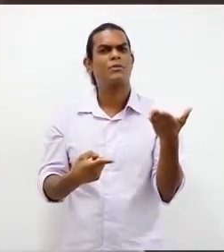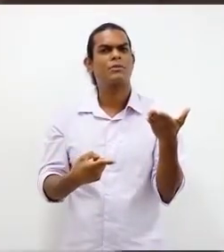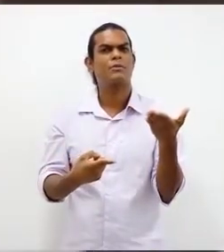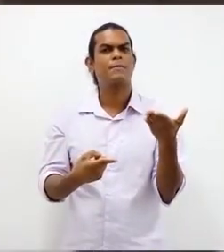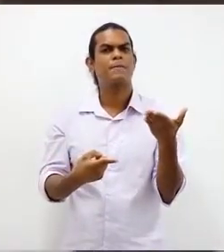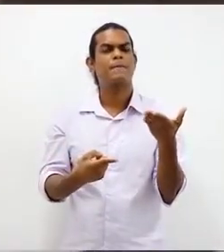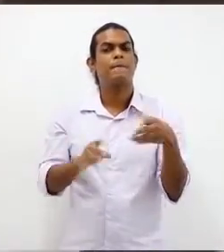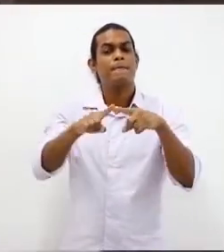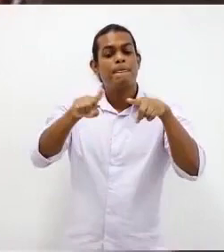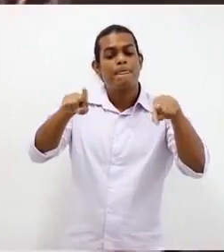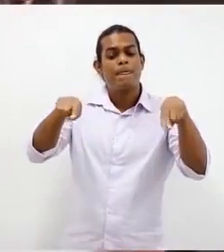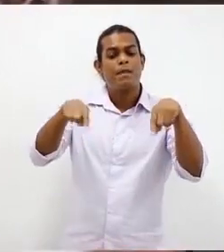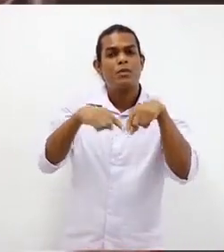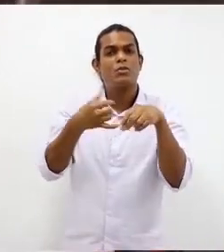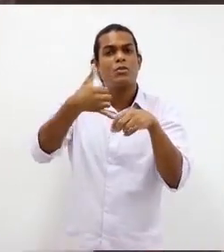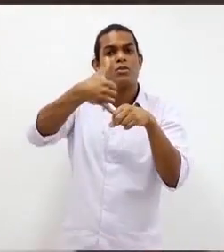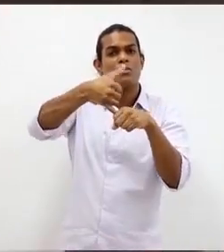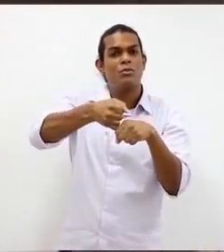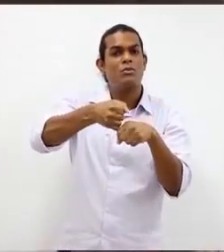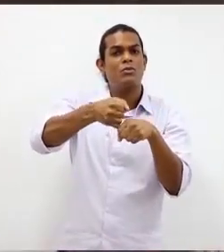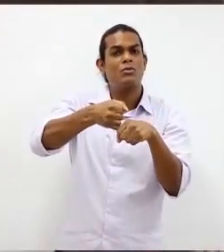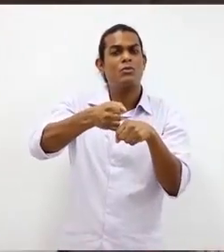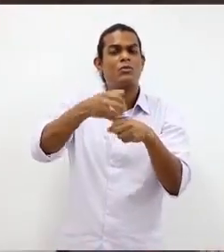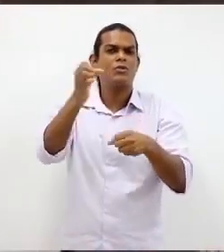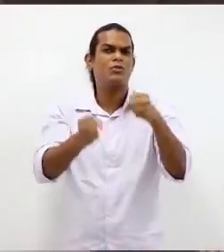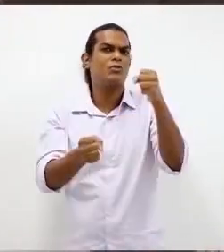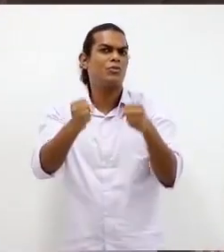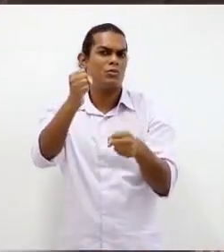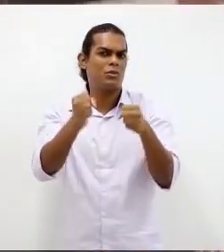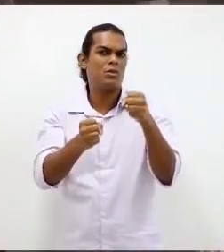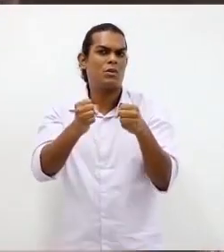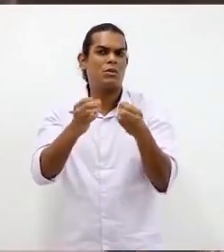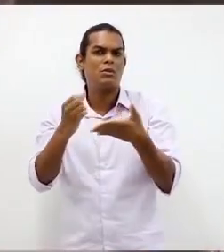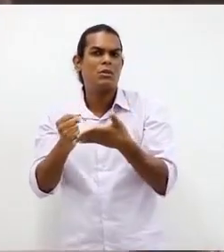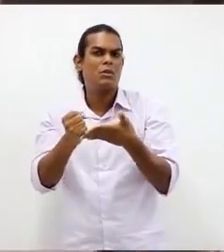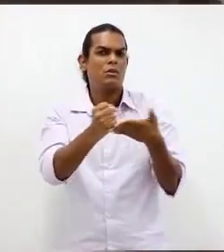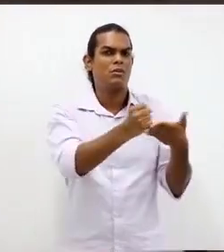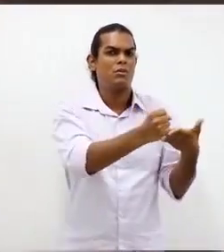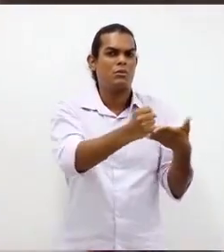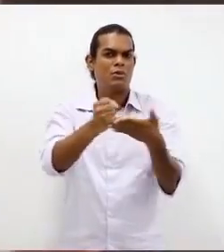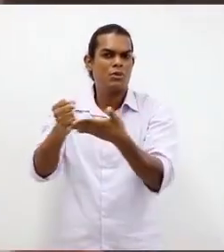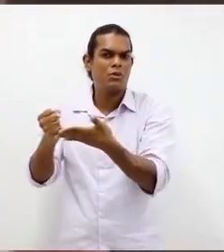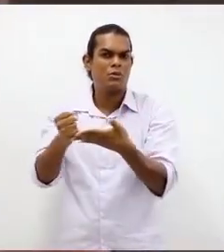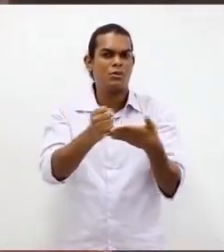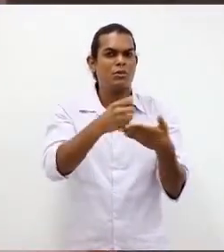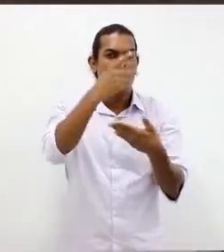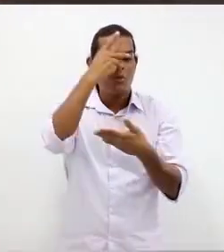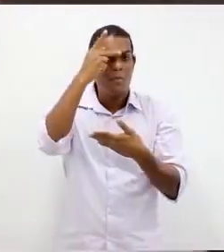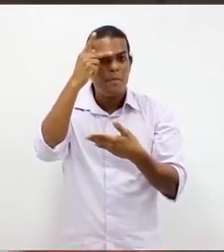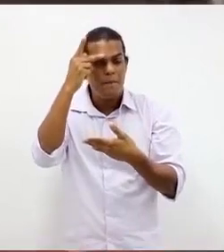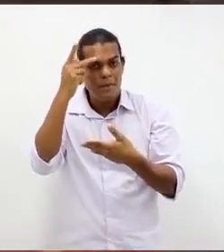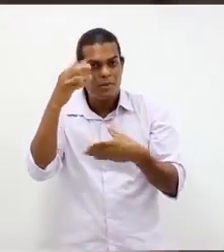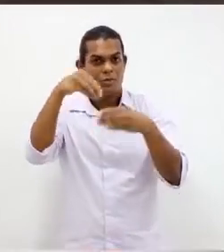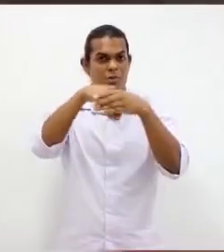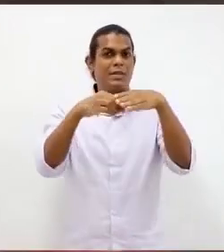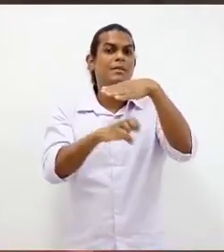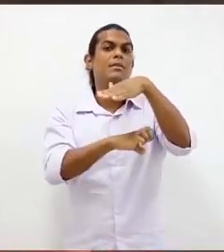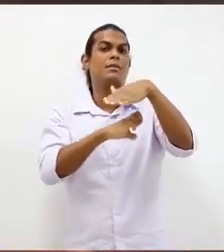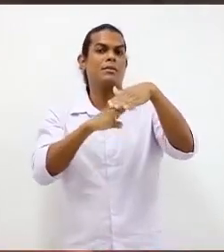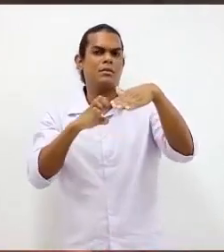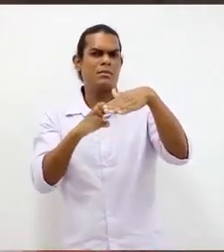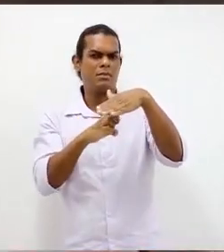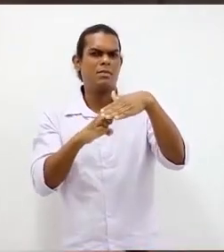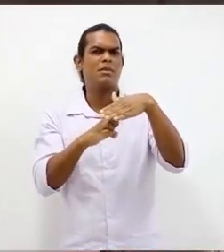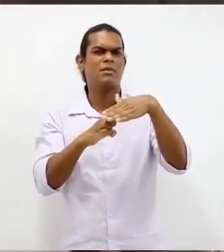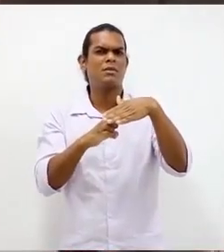um veículo que está transportando pessoas é considerado, uma pessoa que trabalha dentro de um carro, um taxista ou de uma empresa